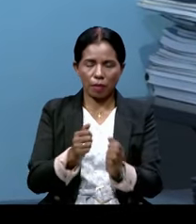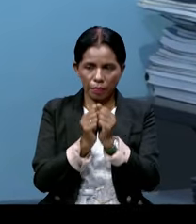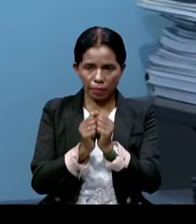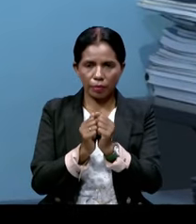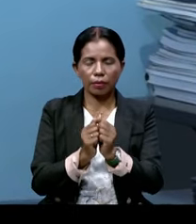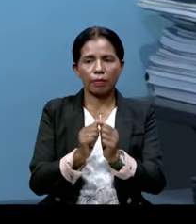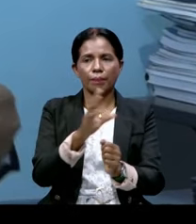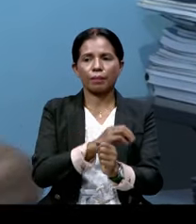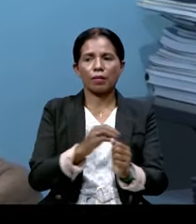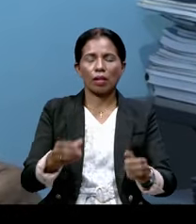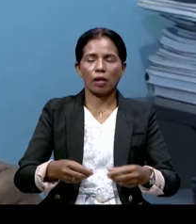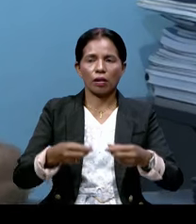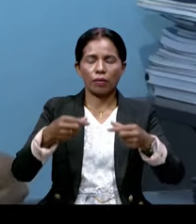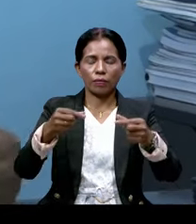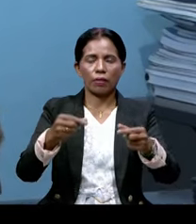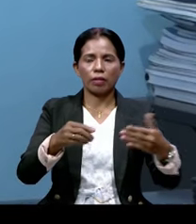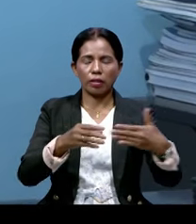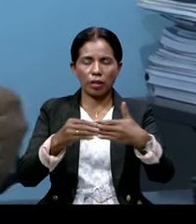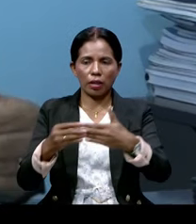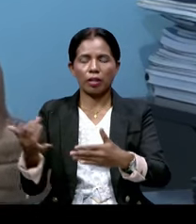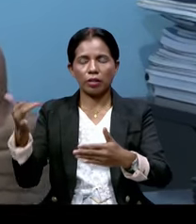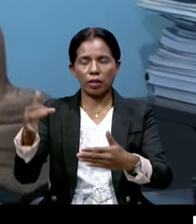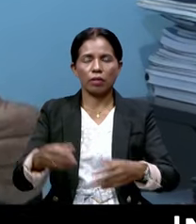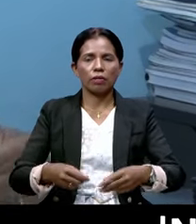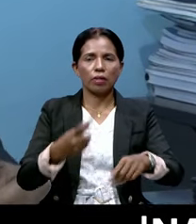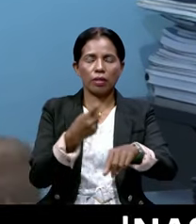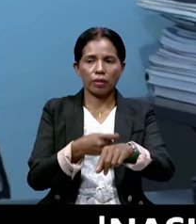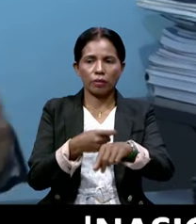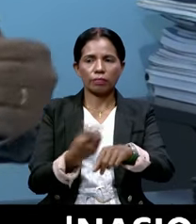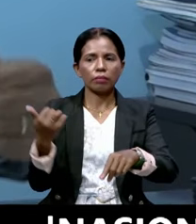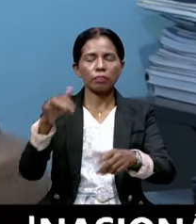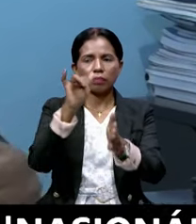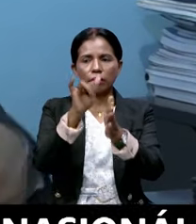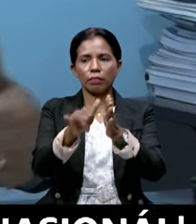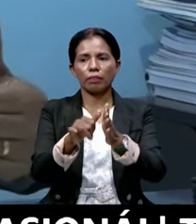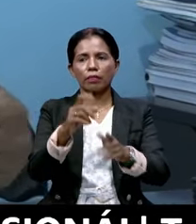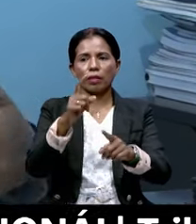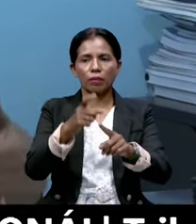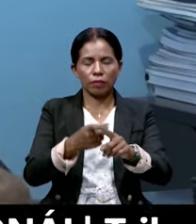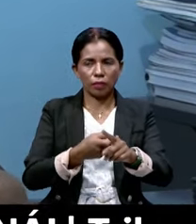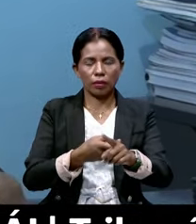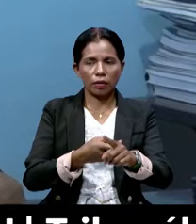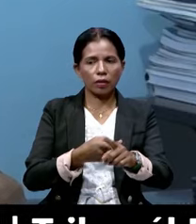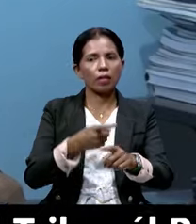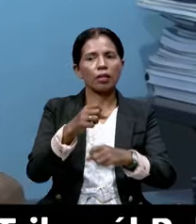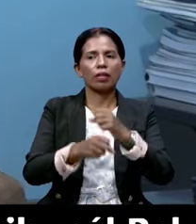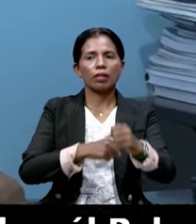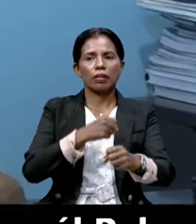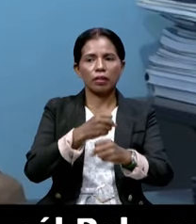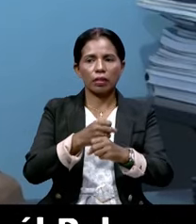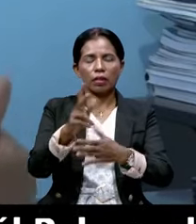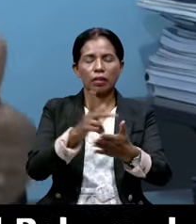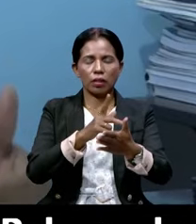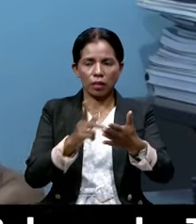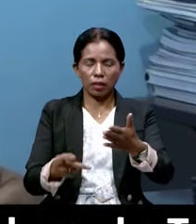atu forma se irá e os mais o período né porque se irá para né fulanga ou dar ruma barulho sem ser crime